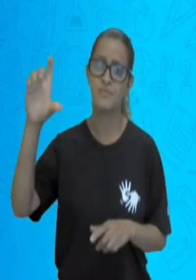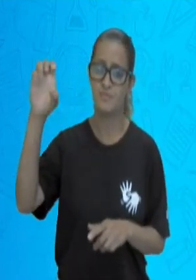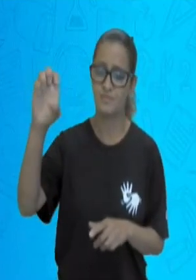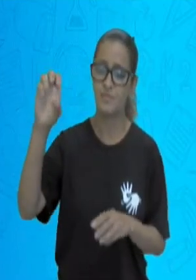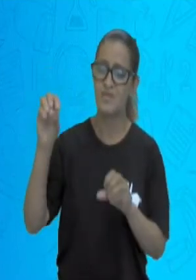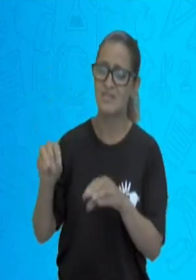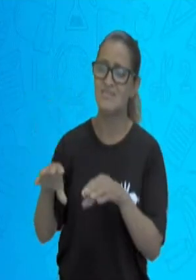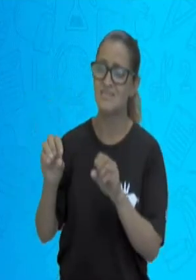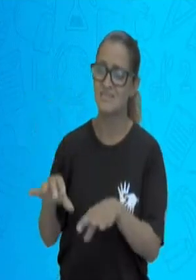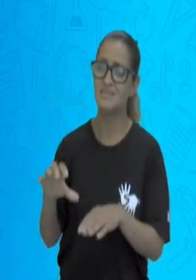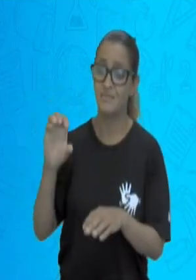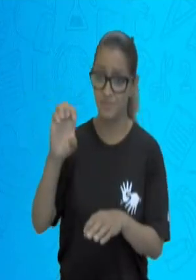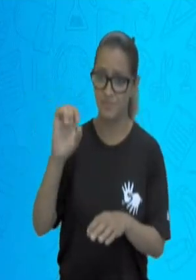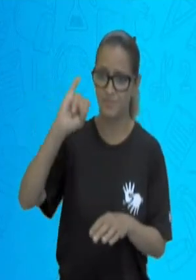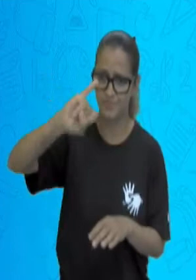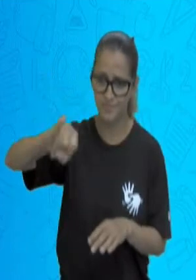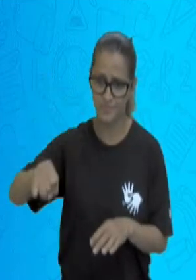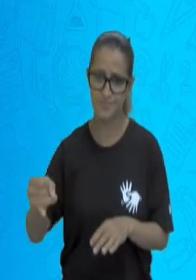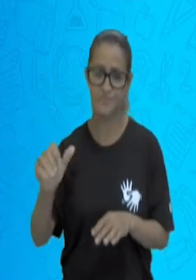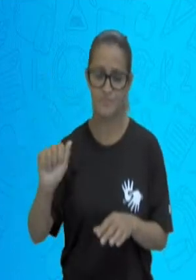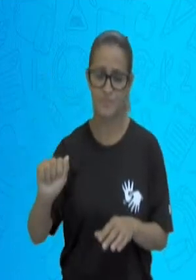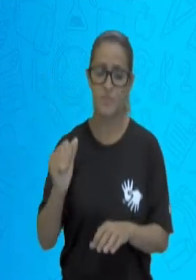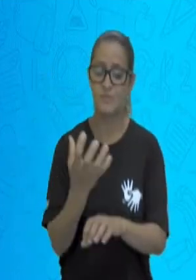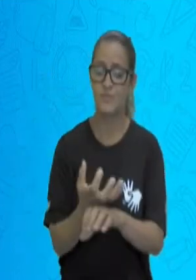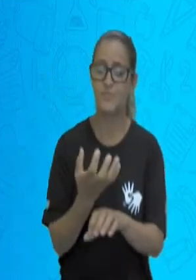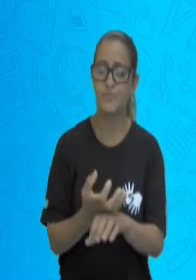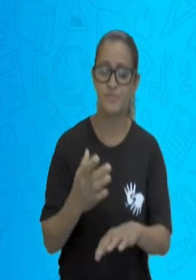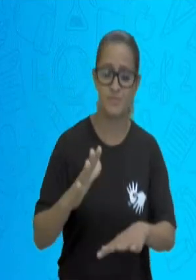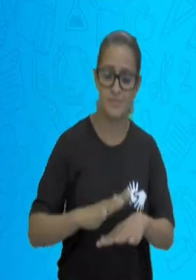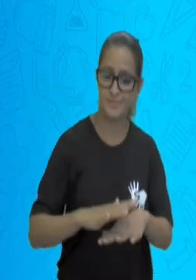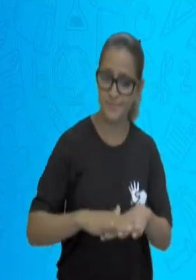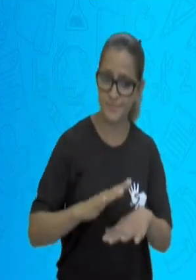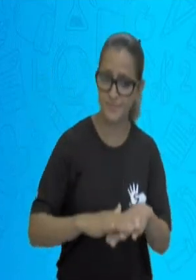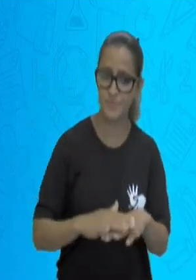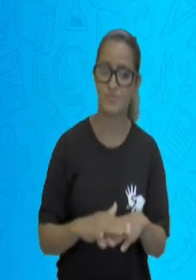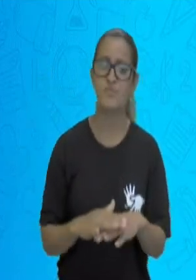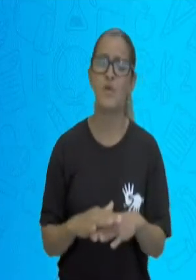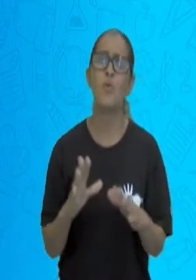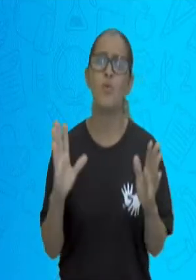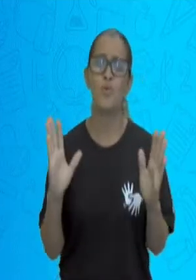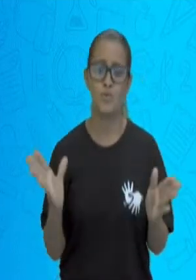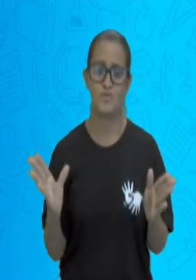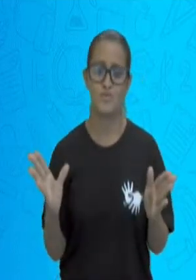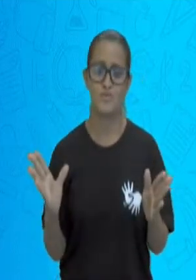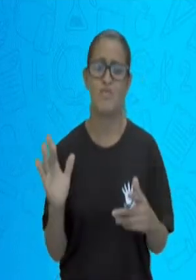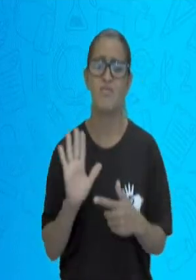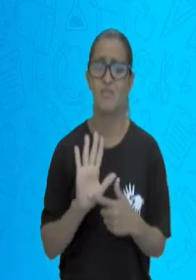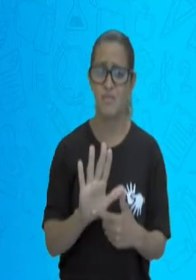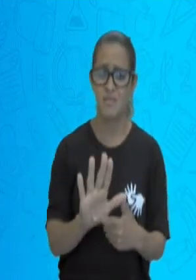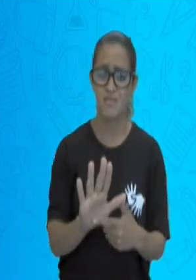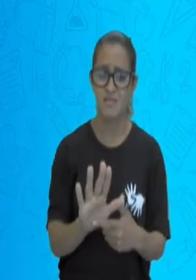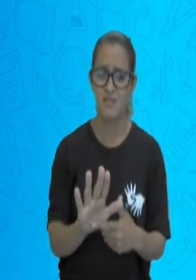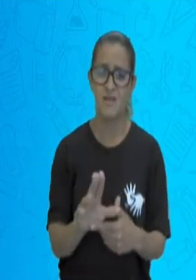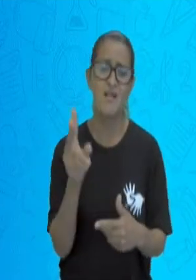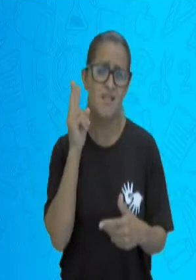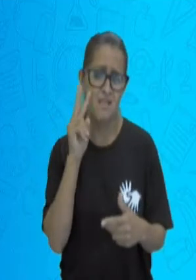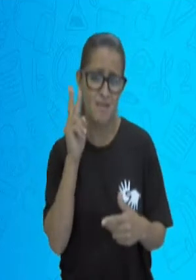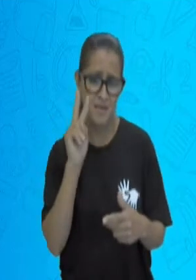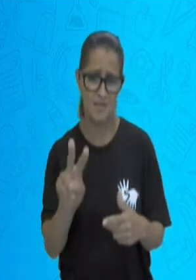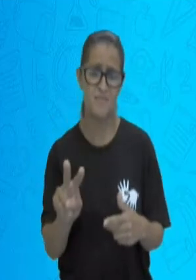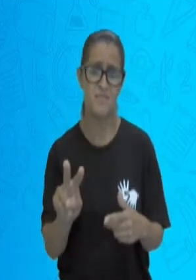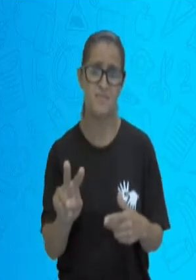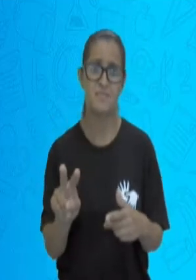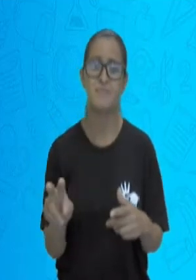componente curricular é matemática. Hoje, nós vamos fazer uma breve revisão sobre sucessor